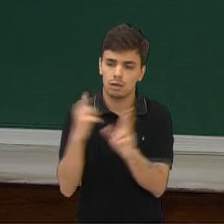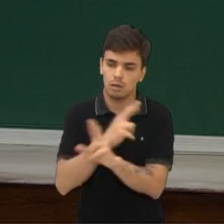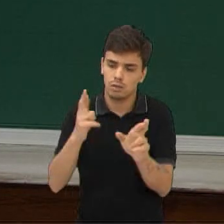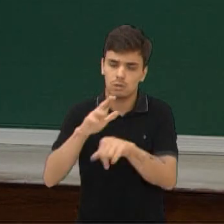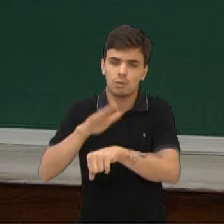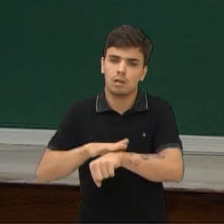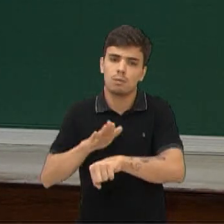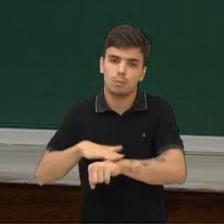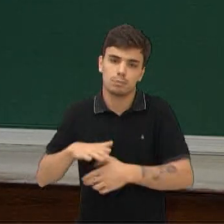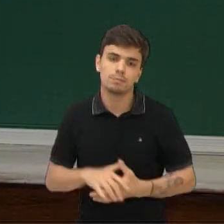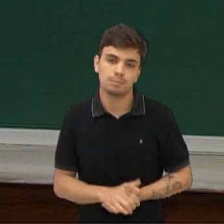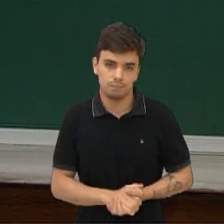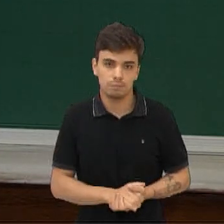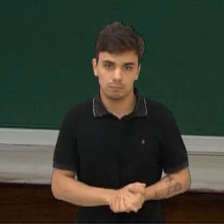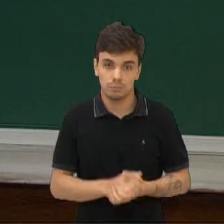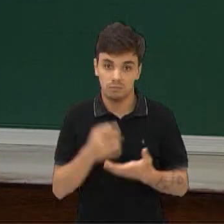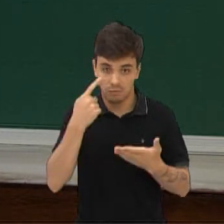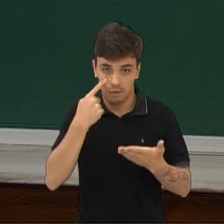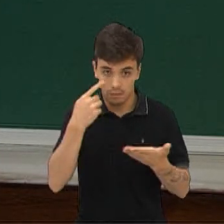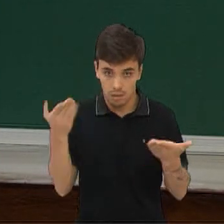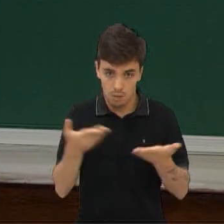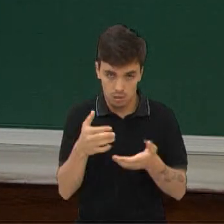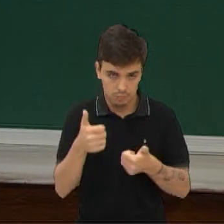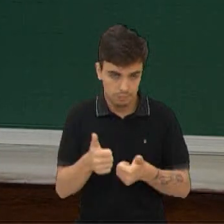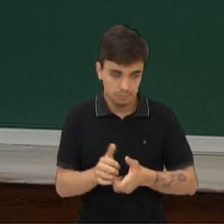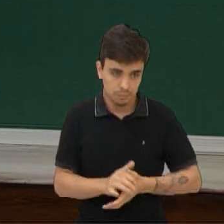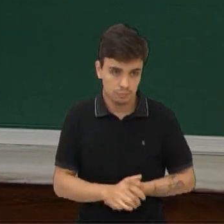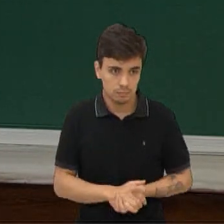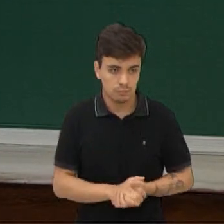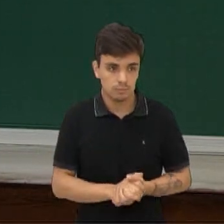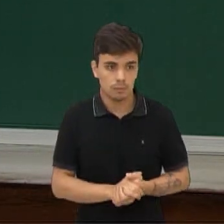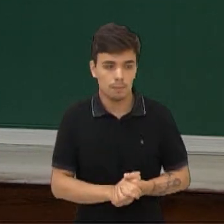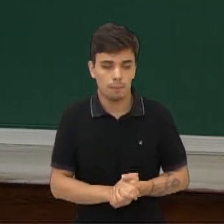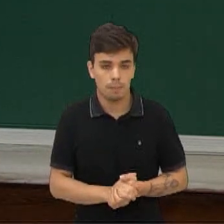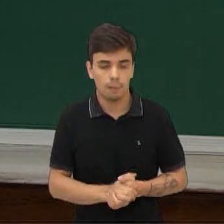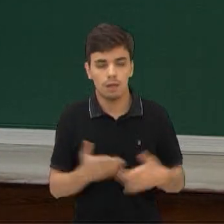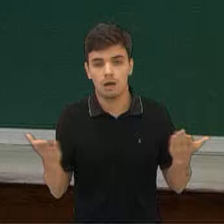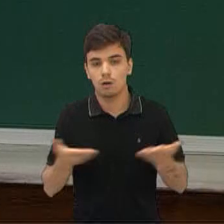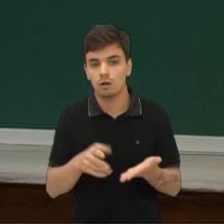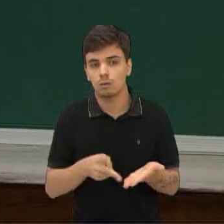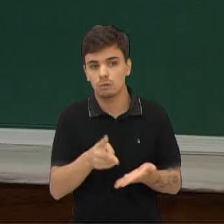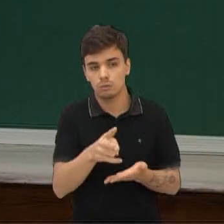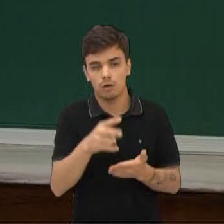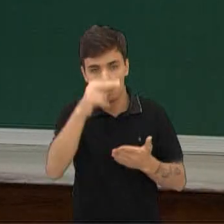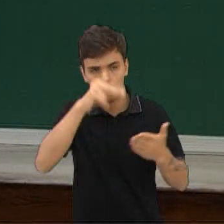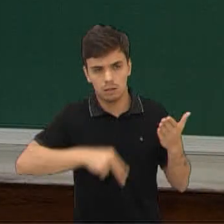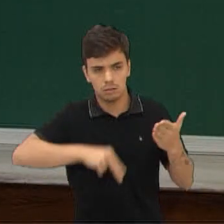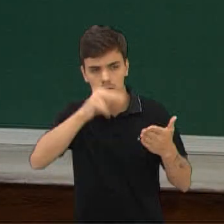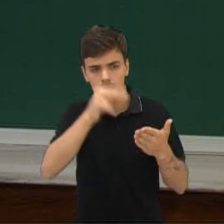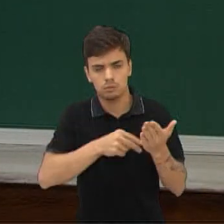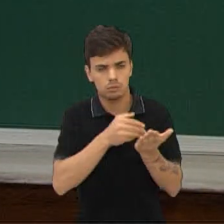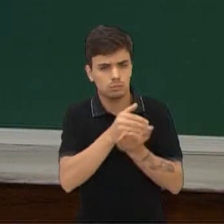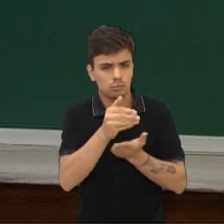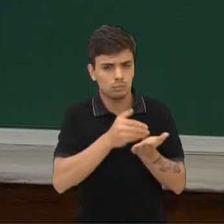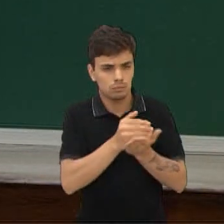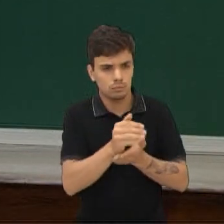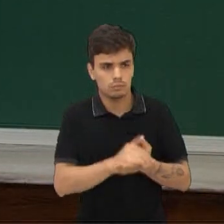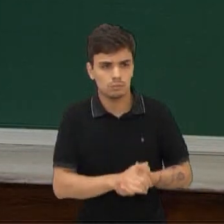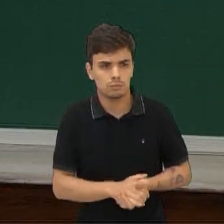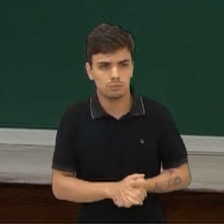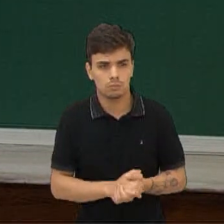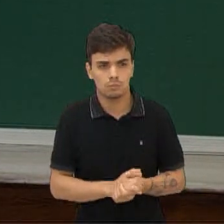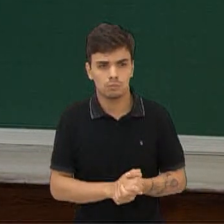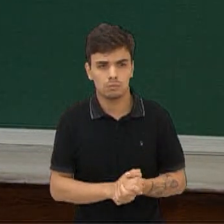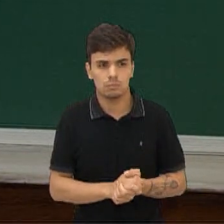tempo, tá? A gente vai ver isso. Vamos lá? Vamos continuar a leitura, né? A gente começou a ler